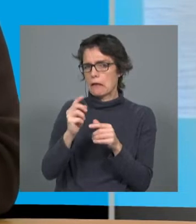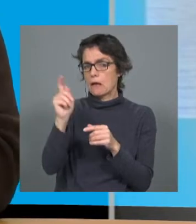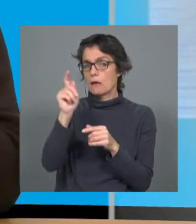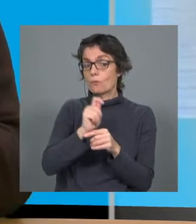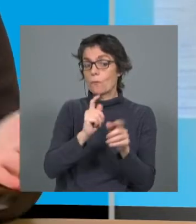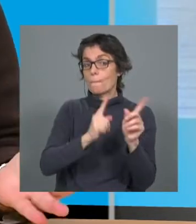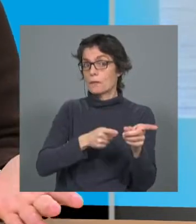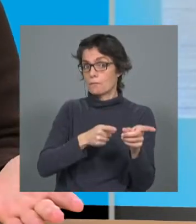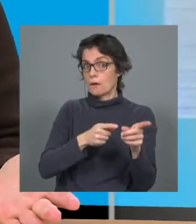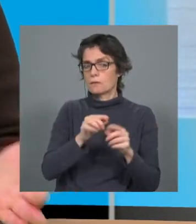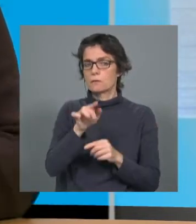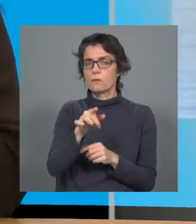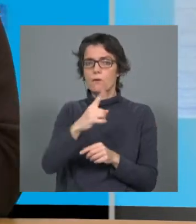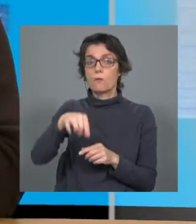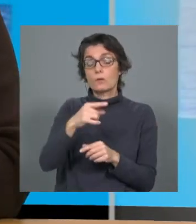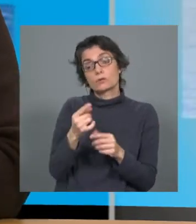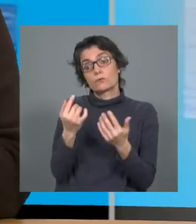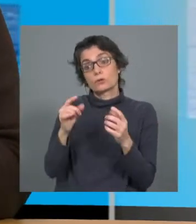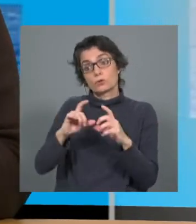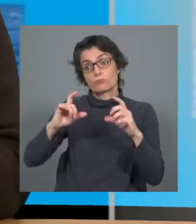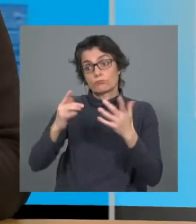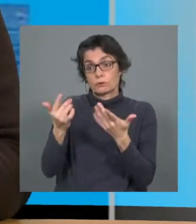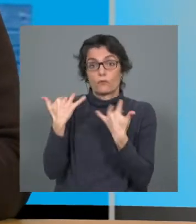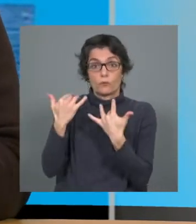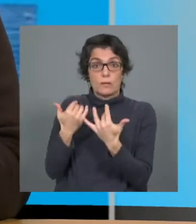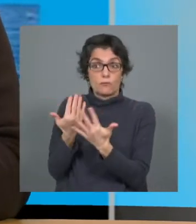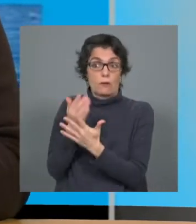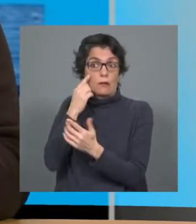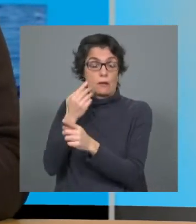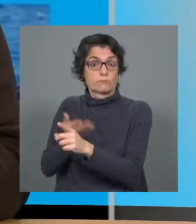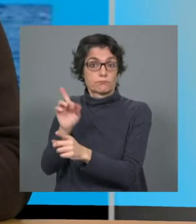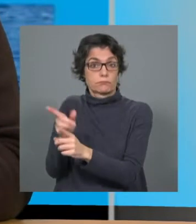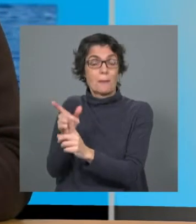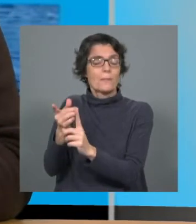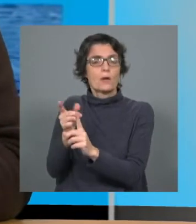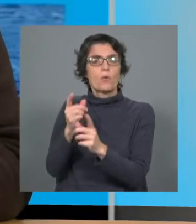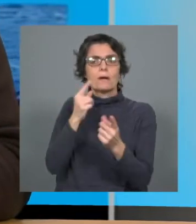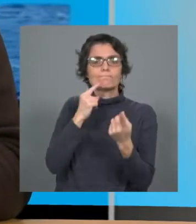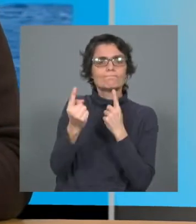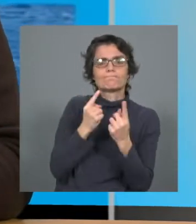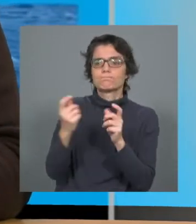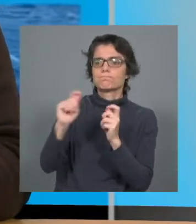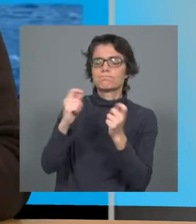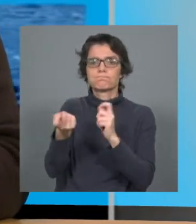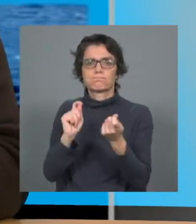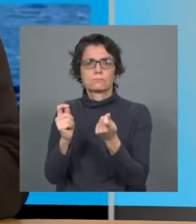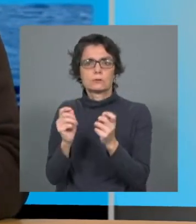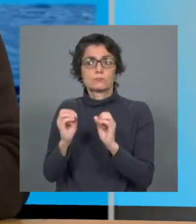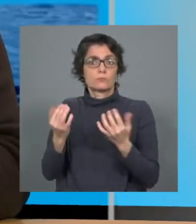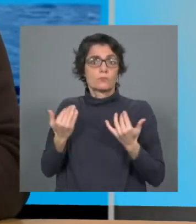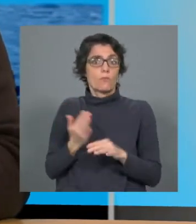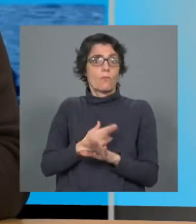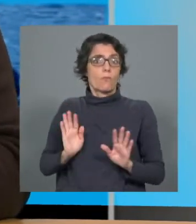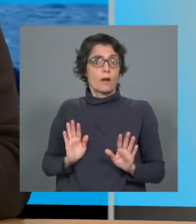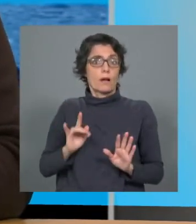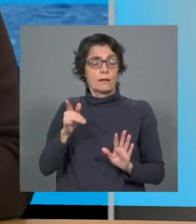dado apontado por um especialista, nem sequer houve uma discussão, pelo menos que nós conheçamos,